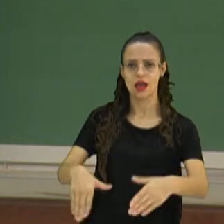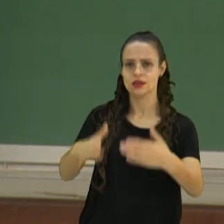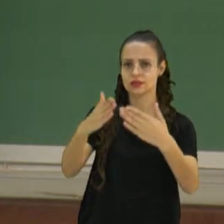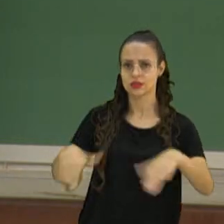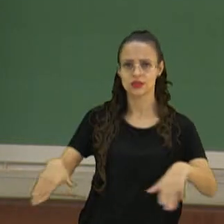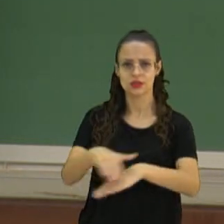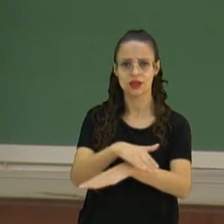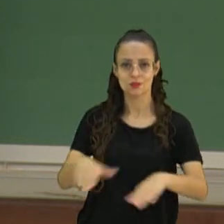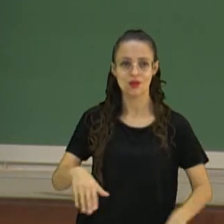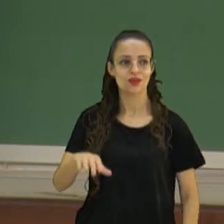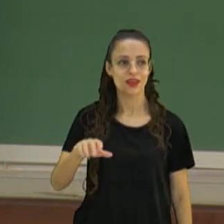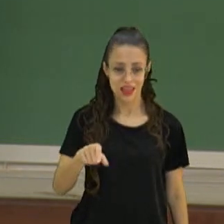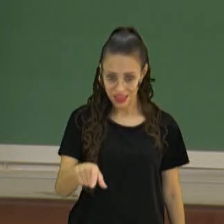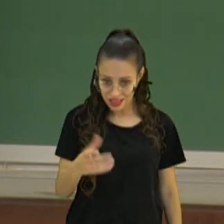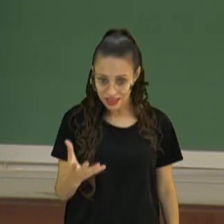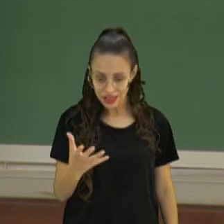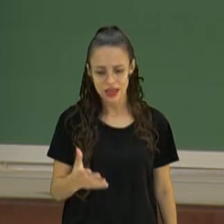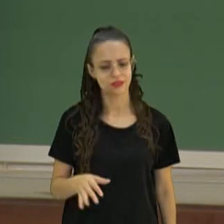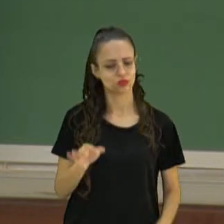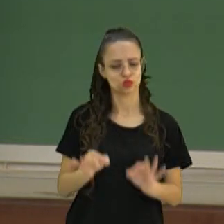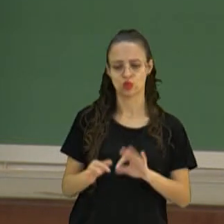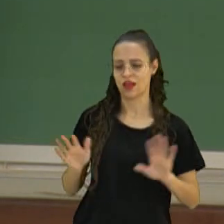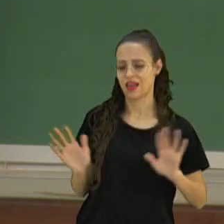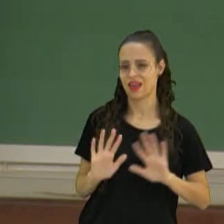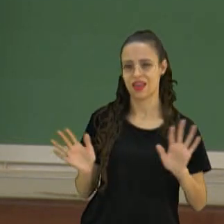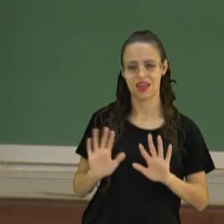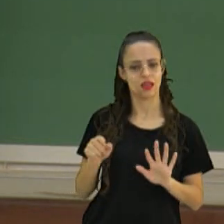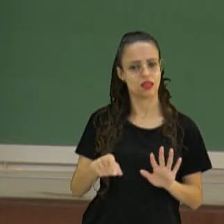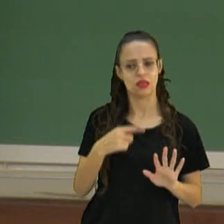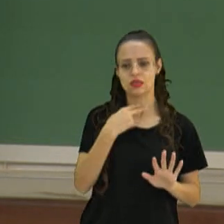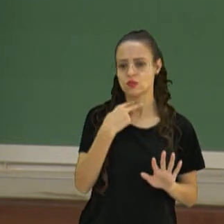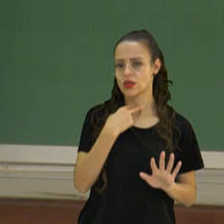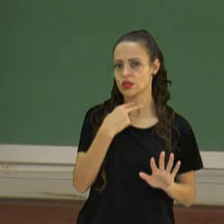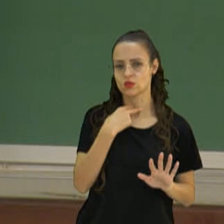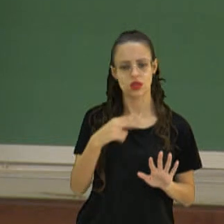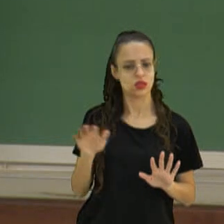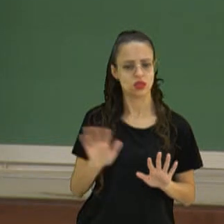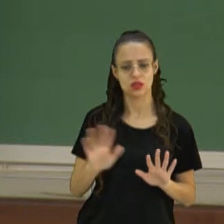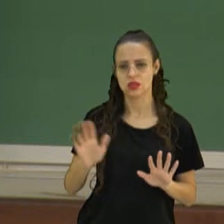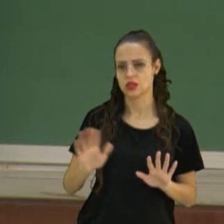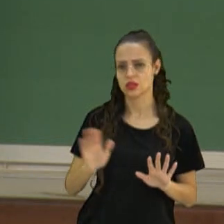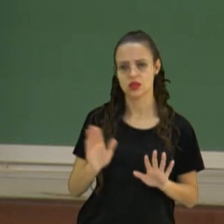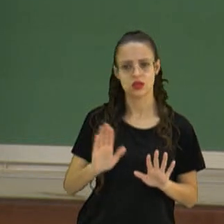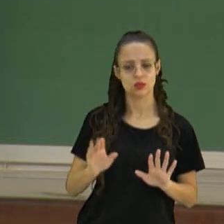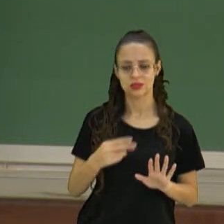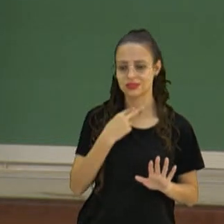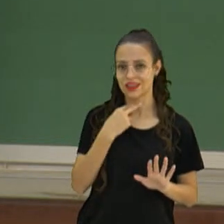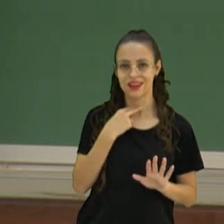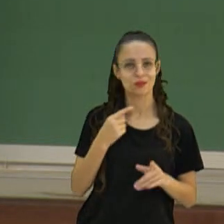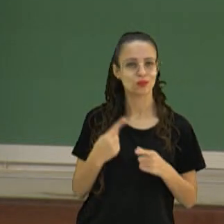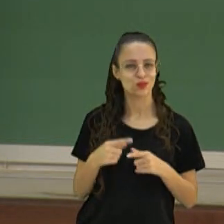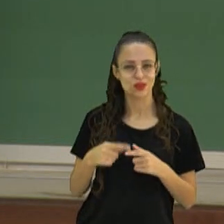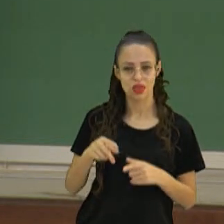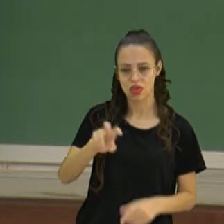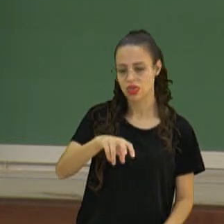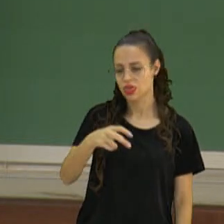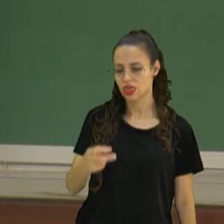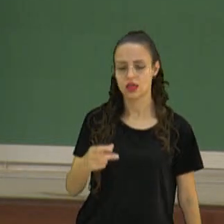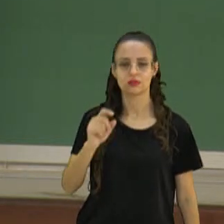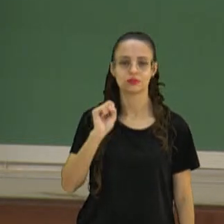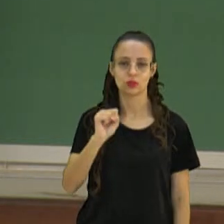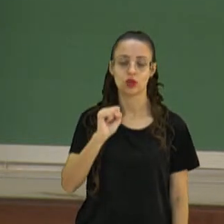ali, o atleta quer continuar, mas o árbitro julgou que esse atleta não tem condições de continuar a luta. Que se continuar pode